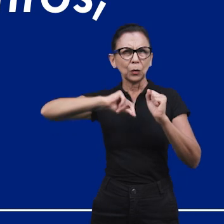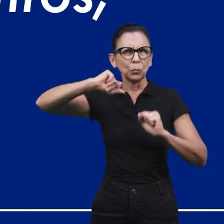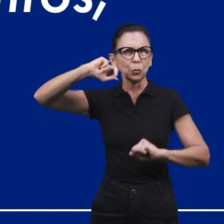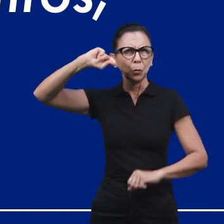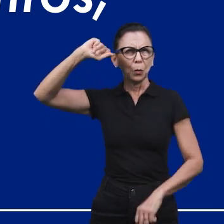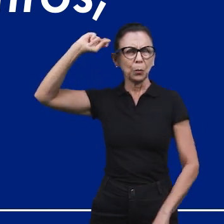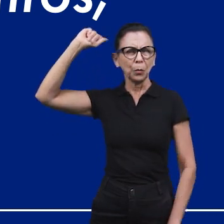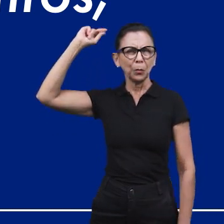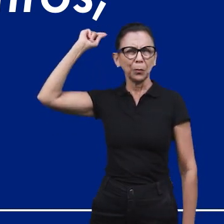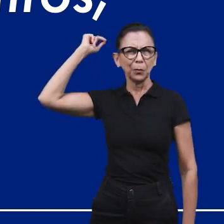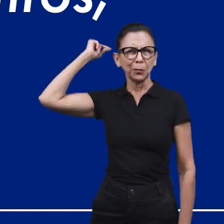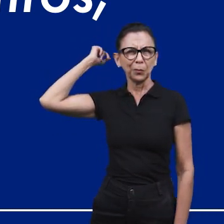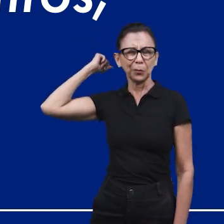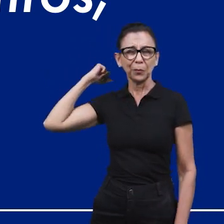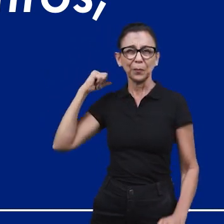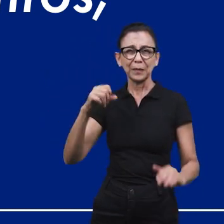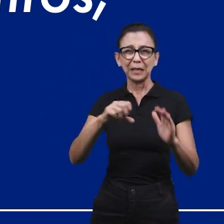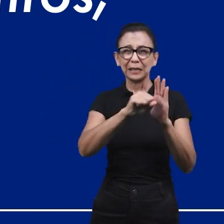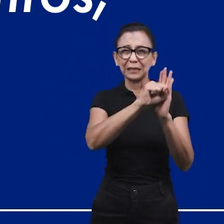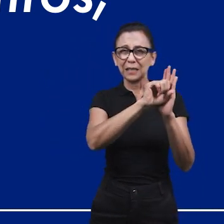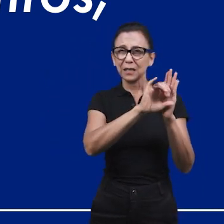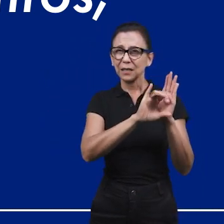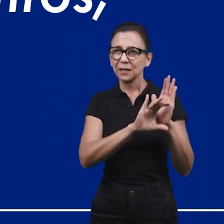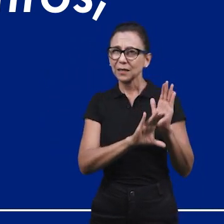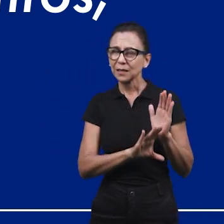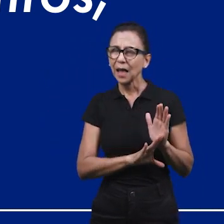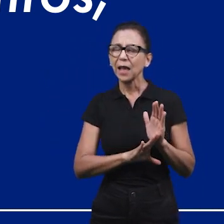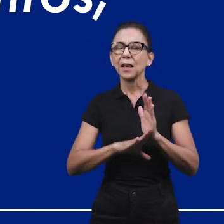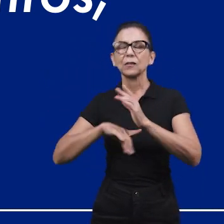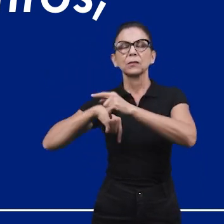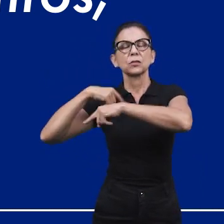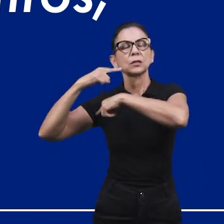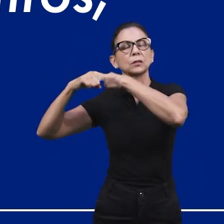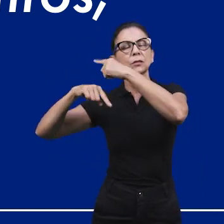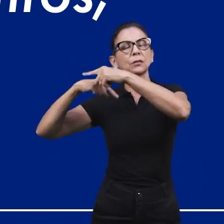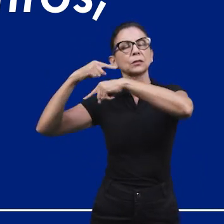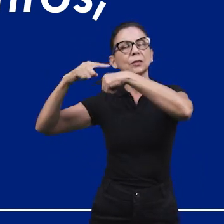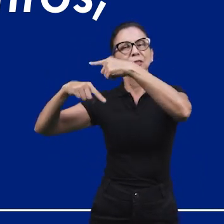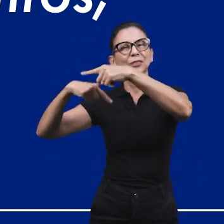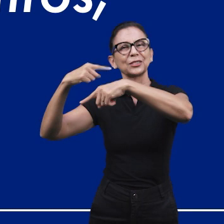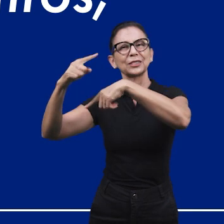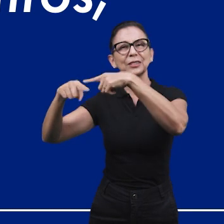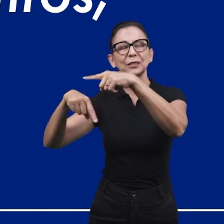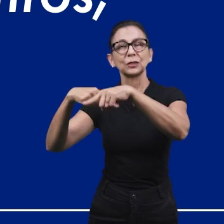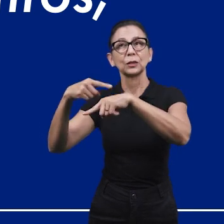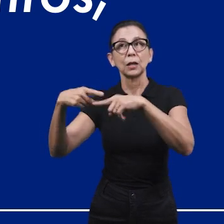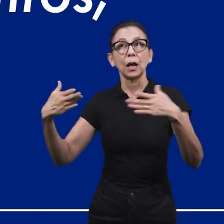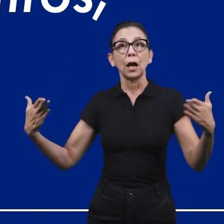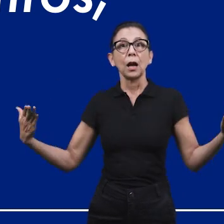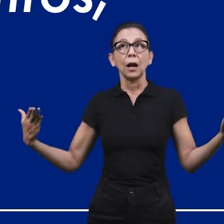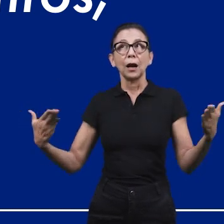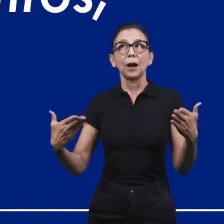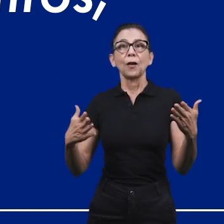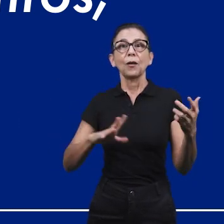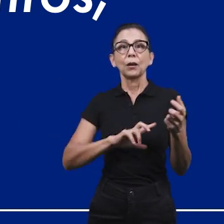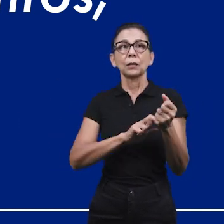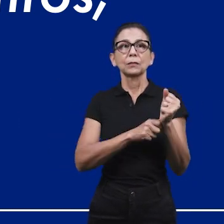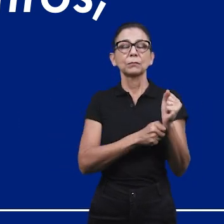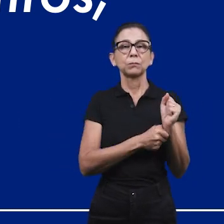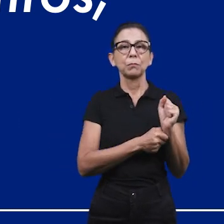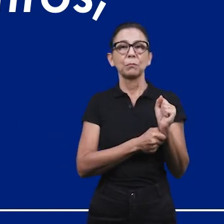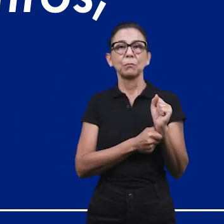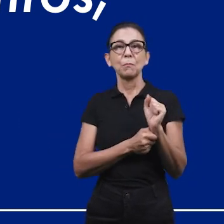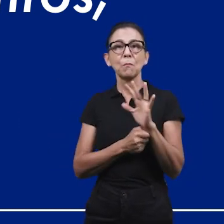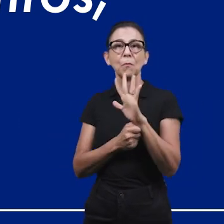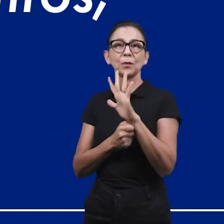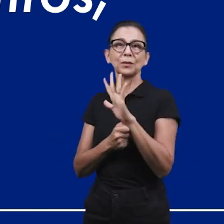oculto desde todos os séculos e em todas as gerações, e que agora foi